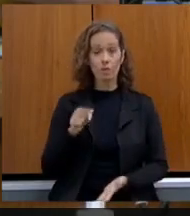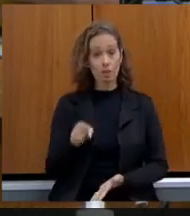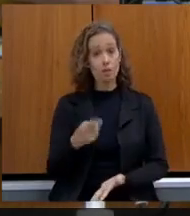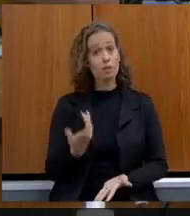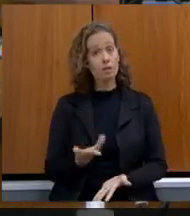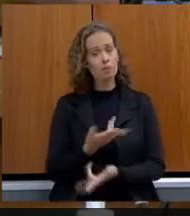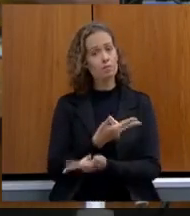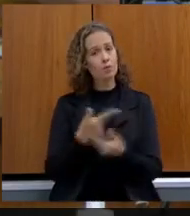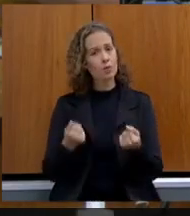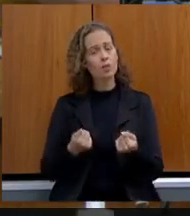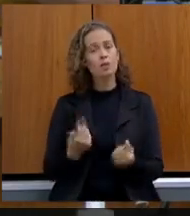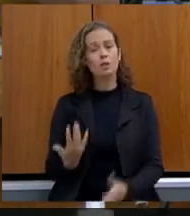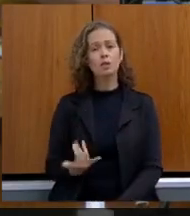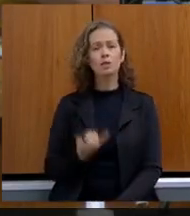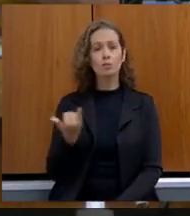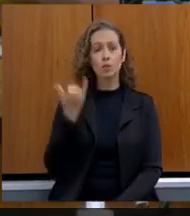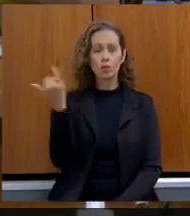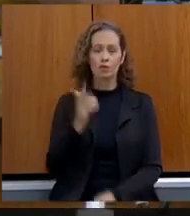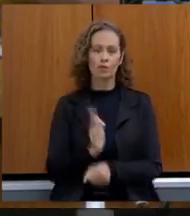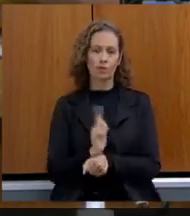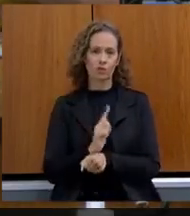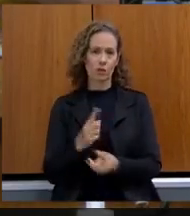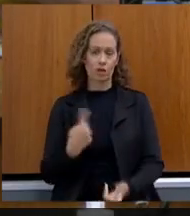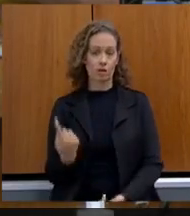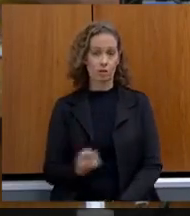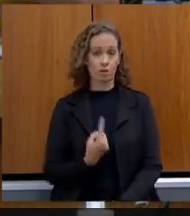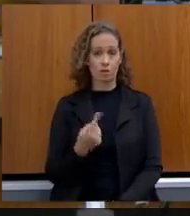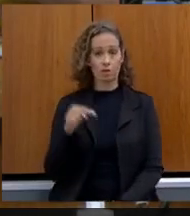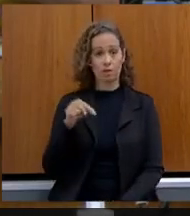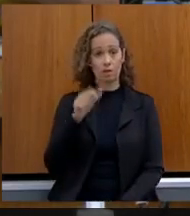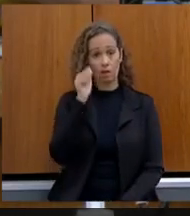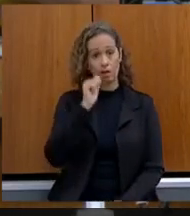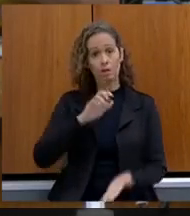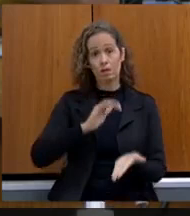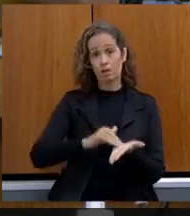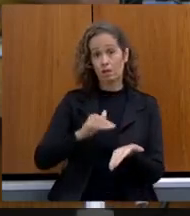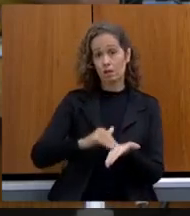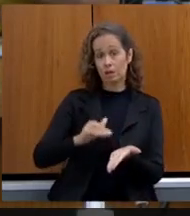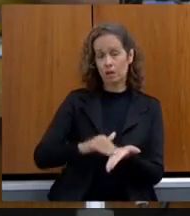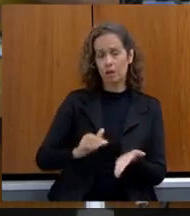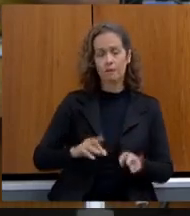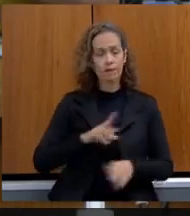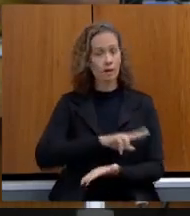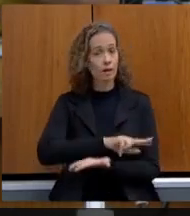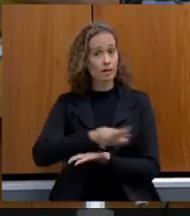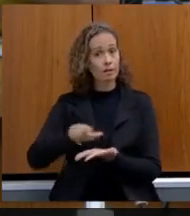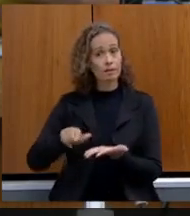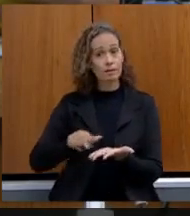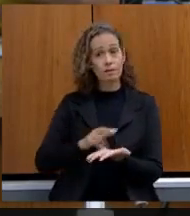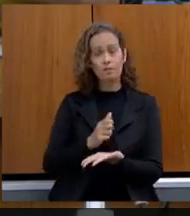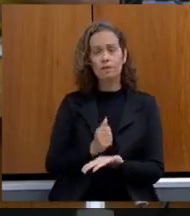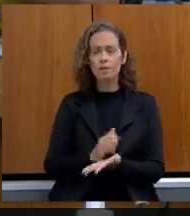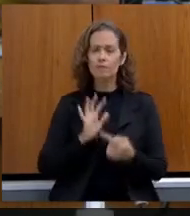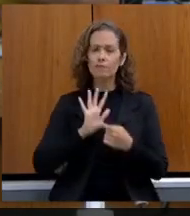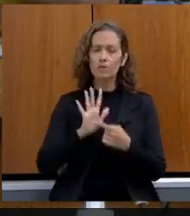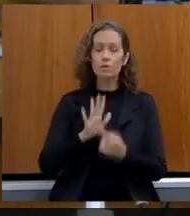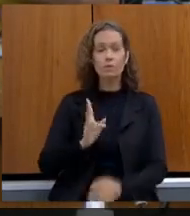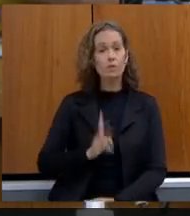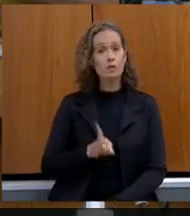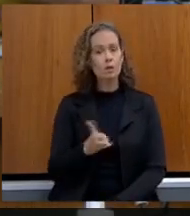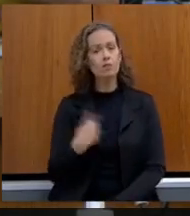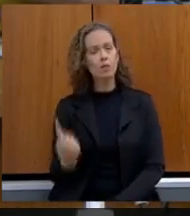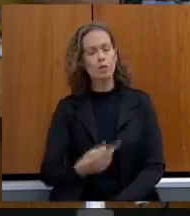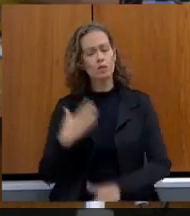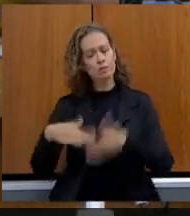importantíssimo na gestão a gente viu na sua secretária falando aqui várias vezes da importância de centro e aprimorarmos